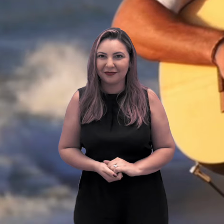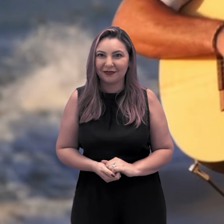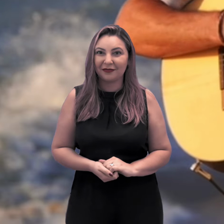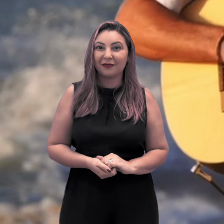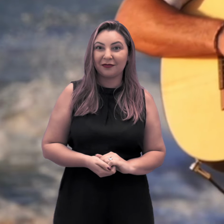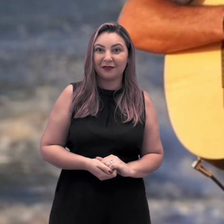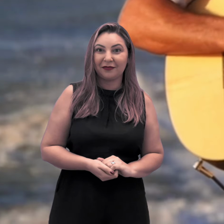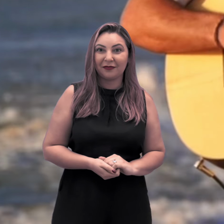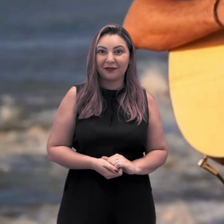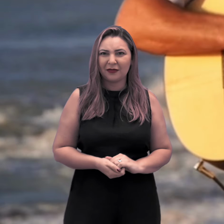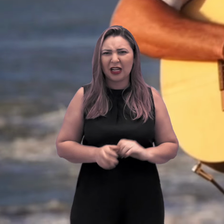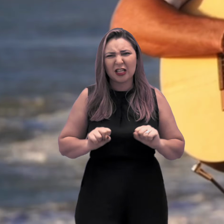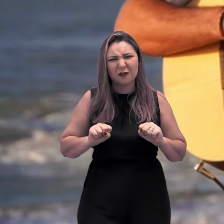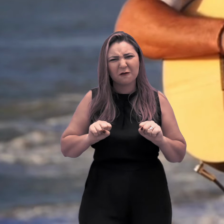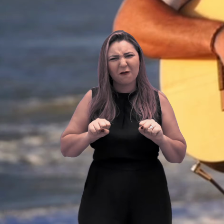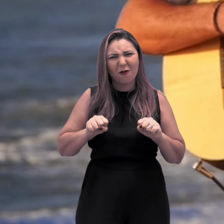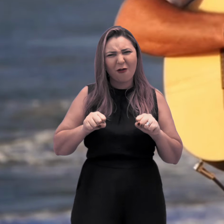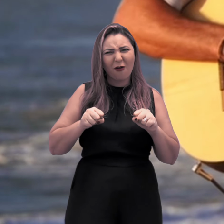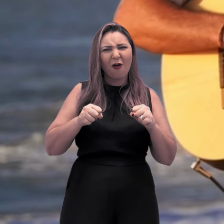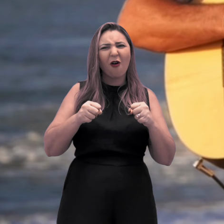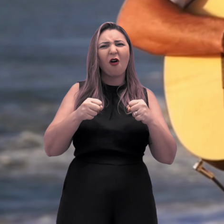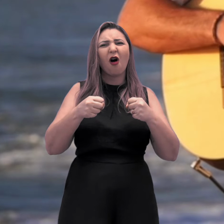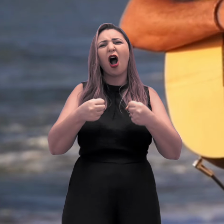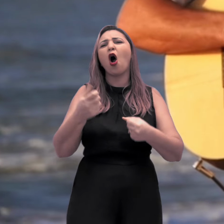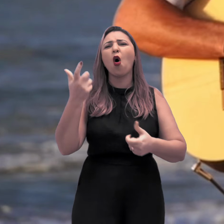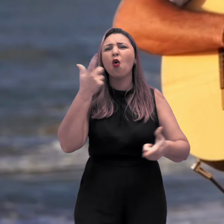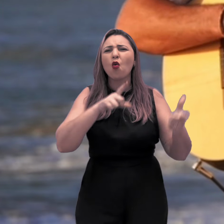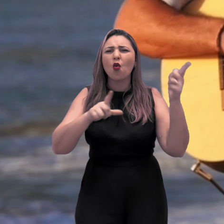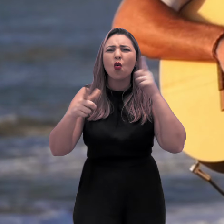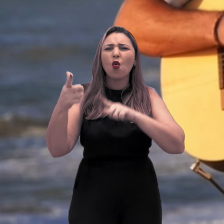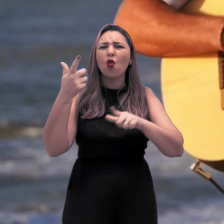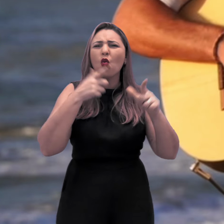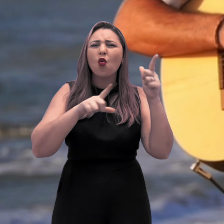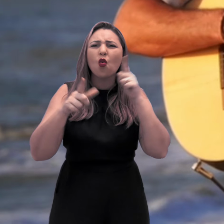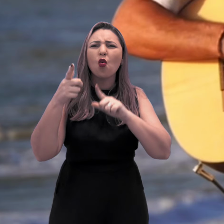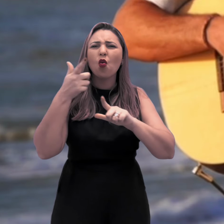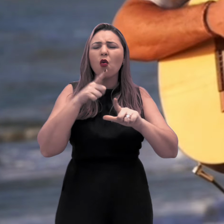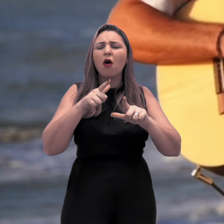pra quem se esforça